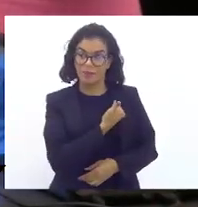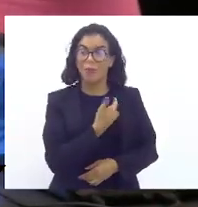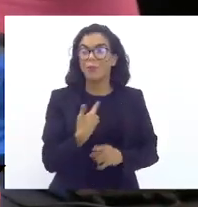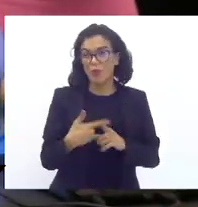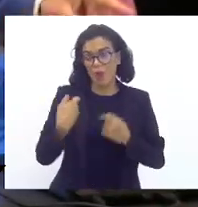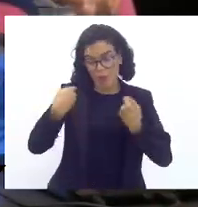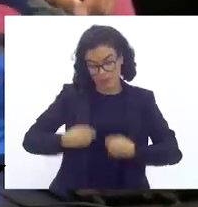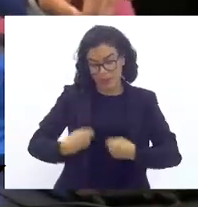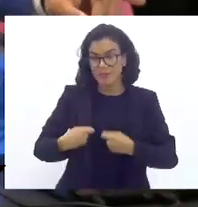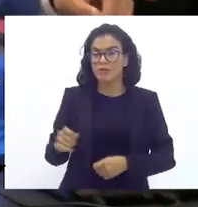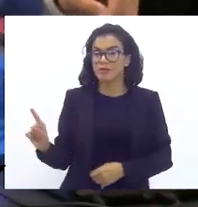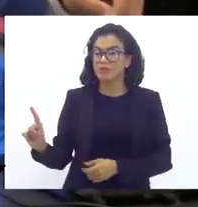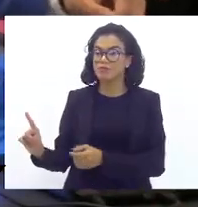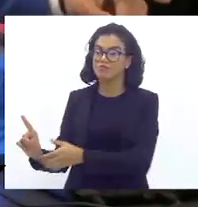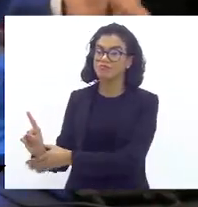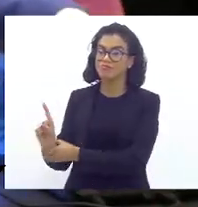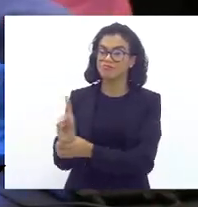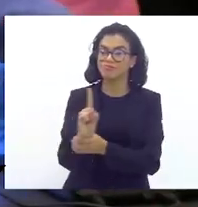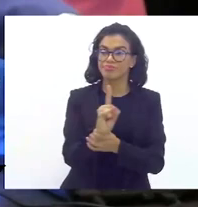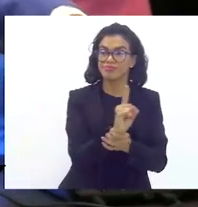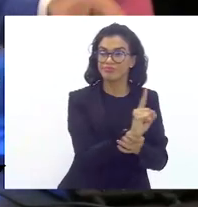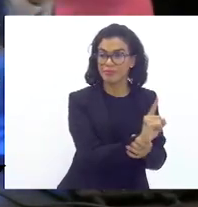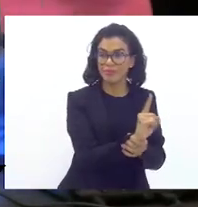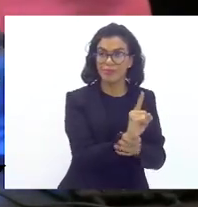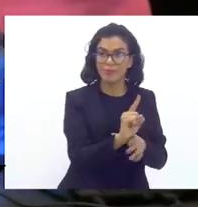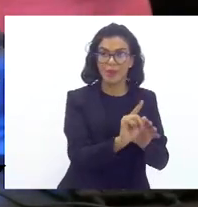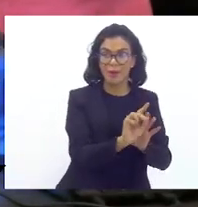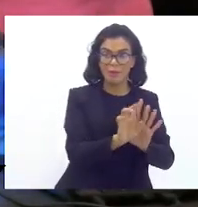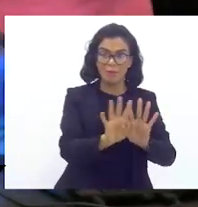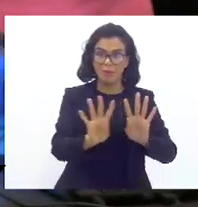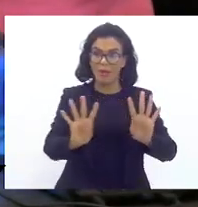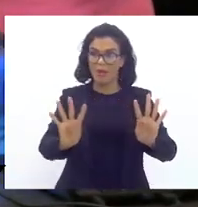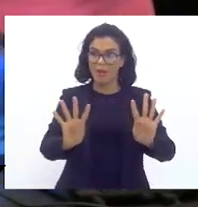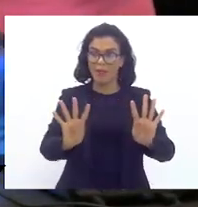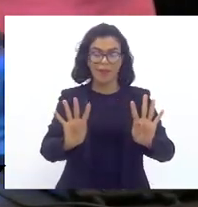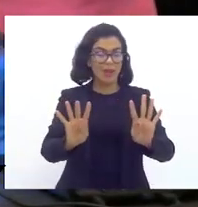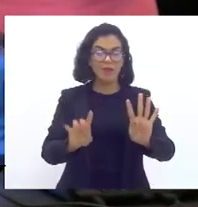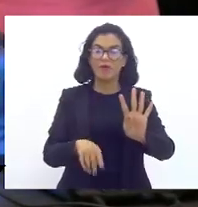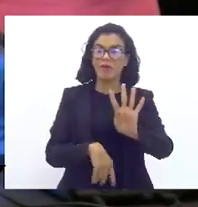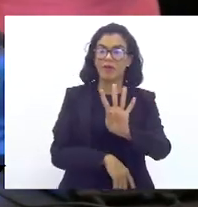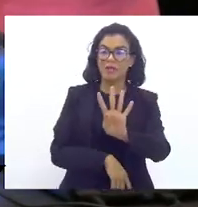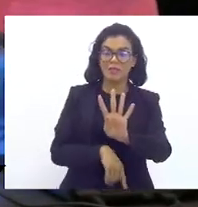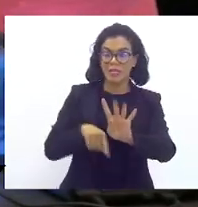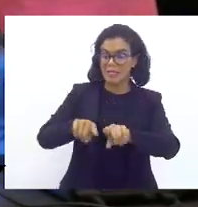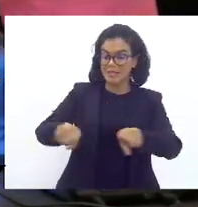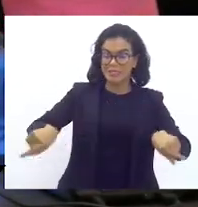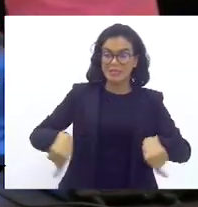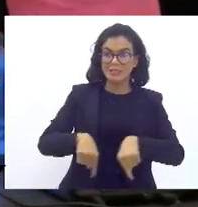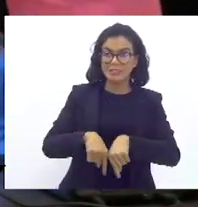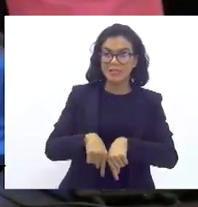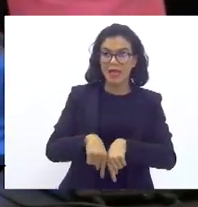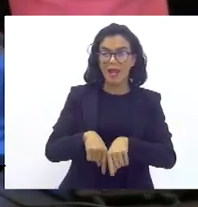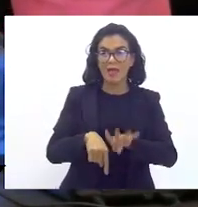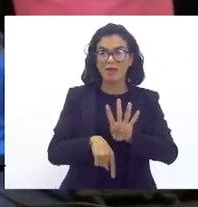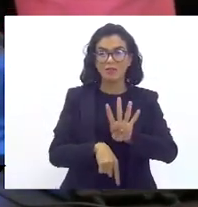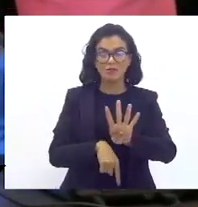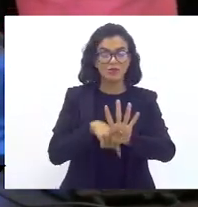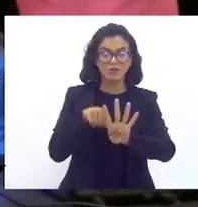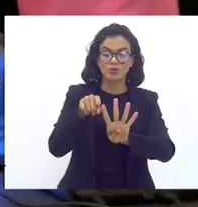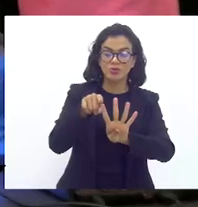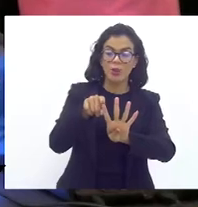que levá-lo chegando lá soubemos que ele foi colocado dentro da sala de reconhecimento com uma pessoa